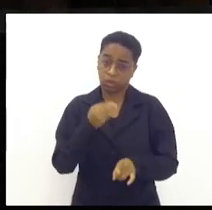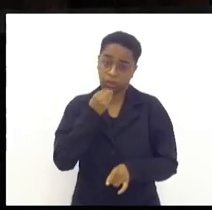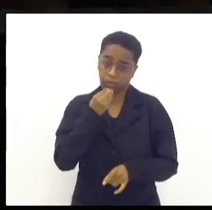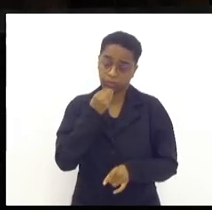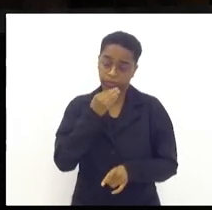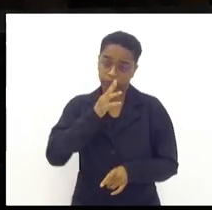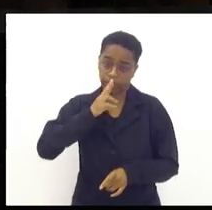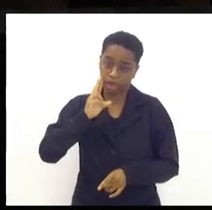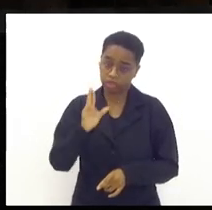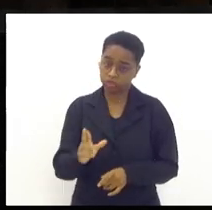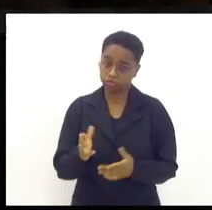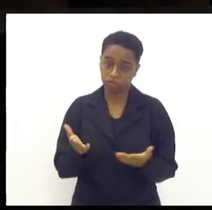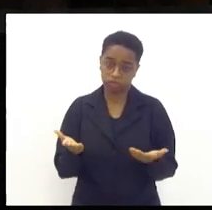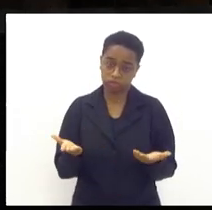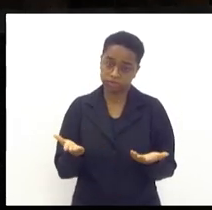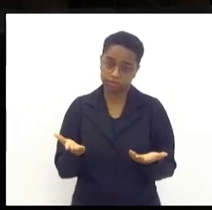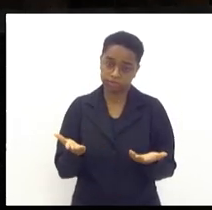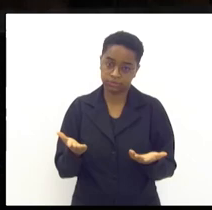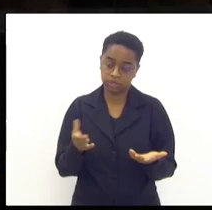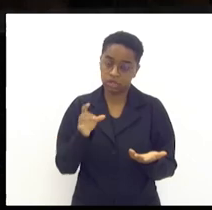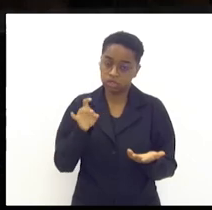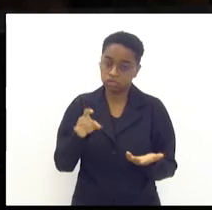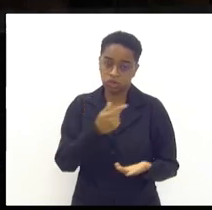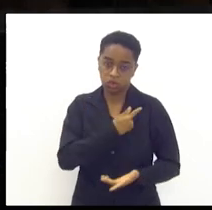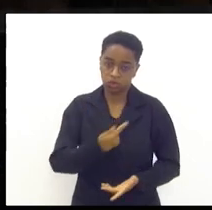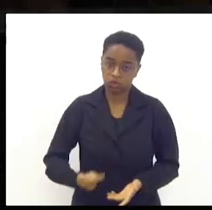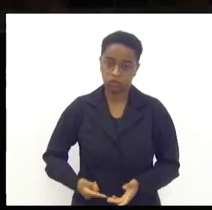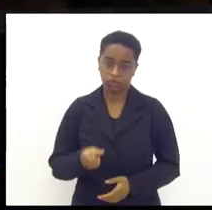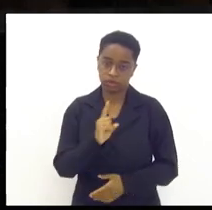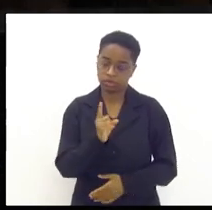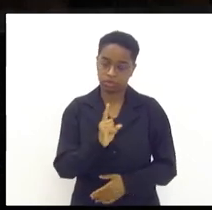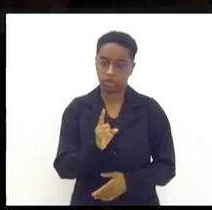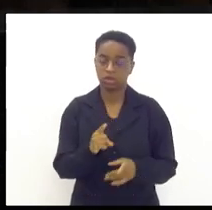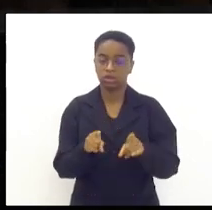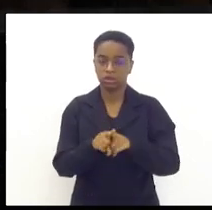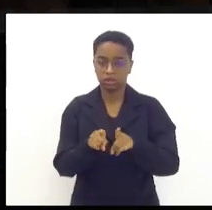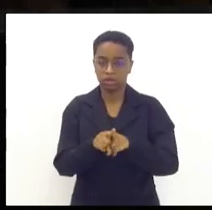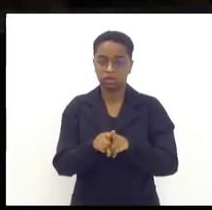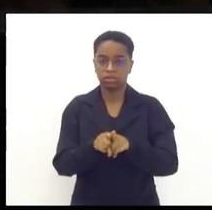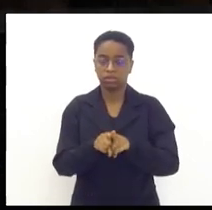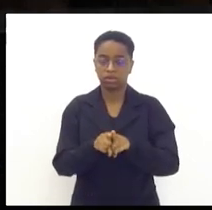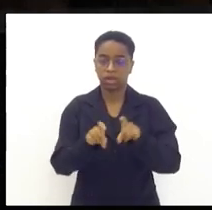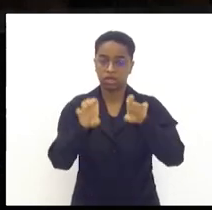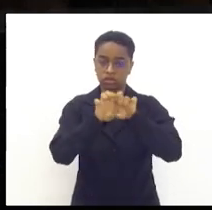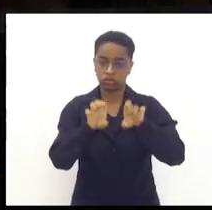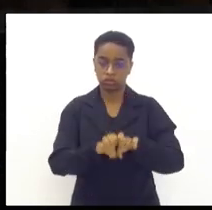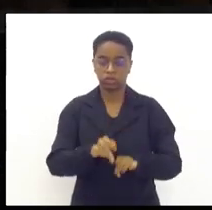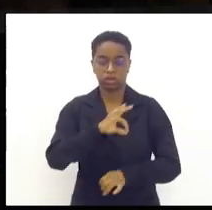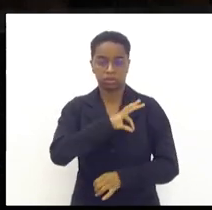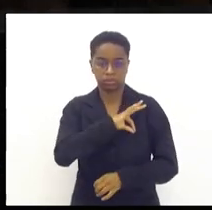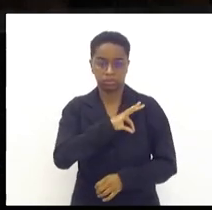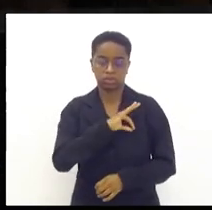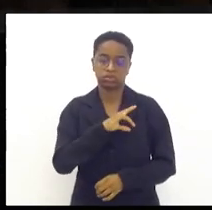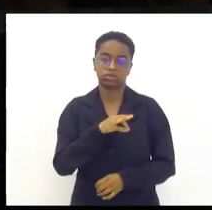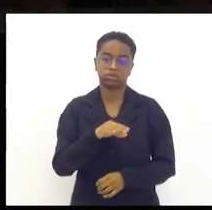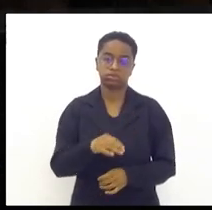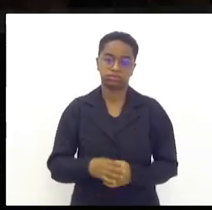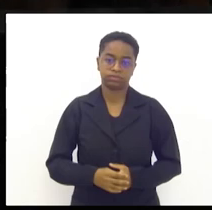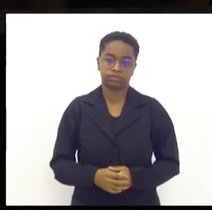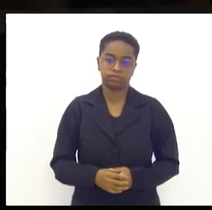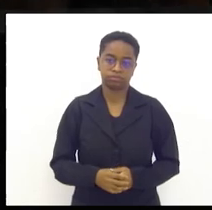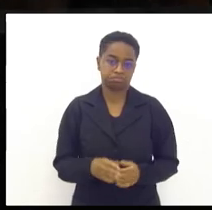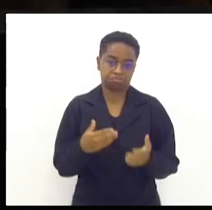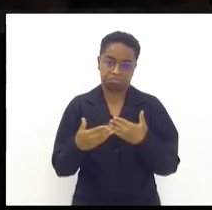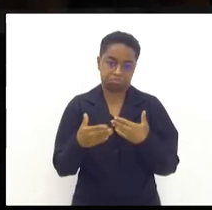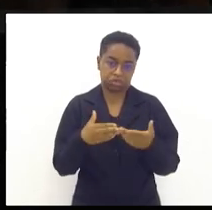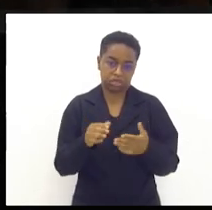resposta será não só do governo, como da própria estrutura da Polícia Civil, seja quem